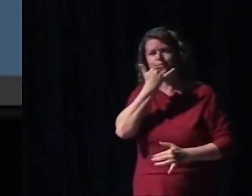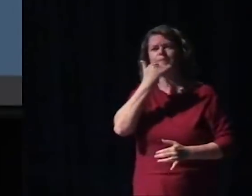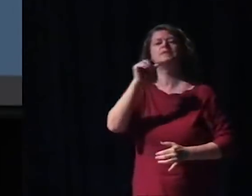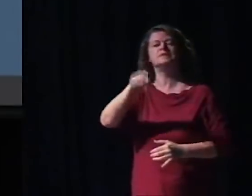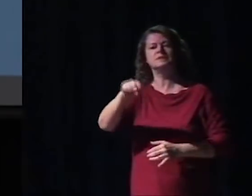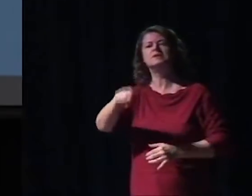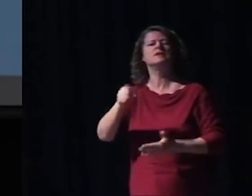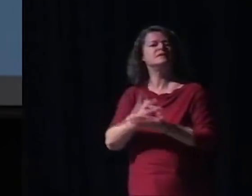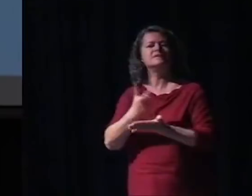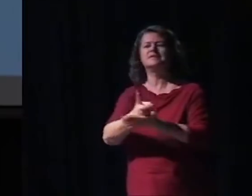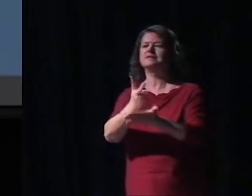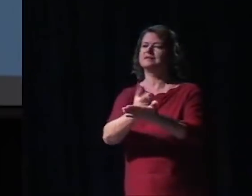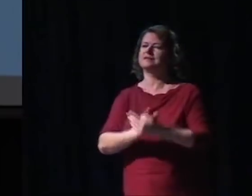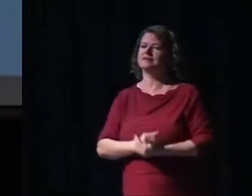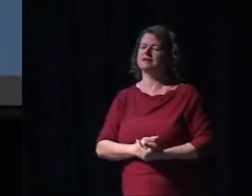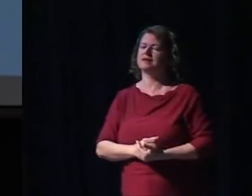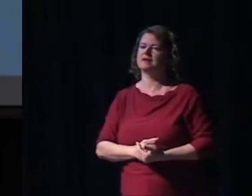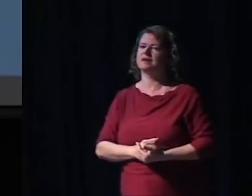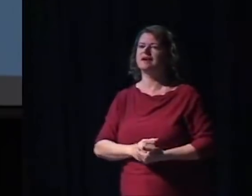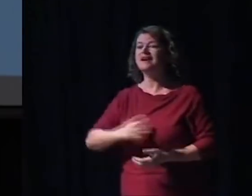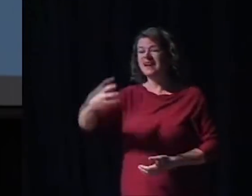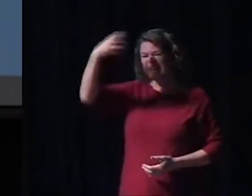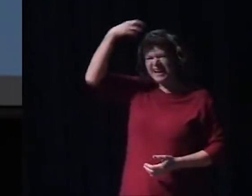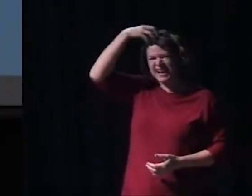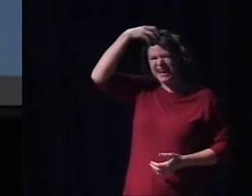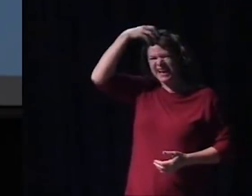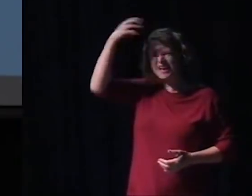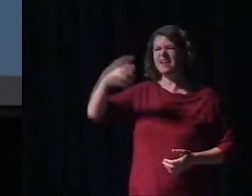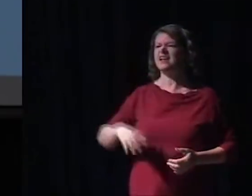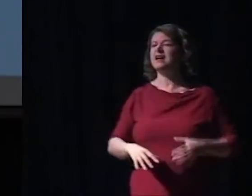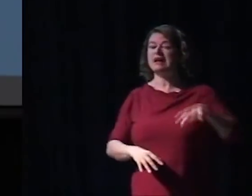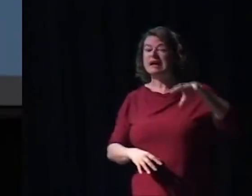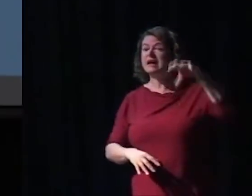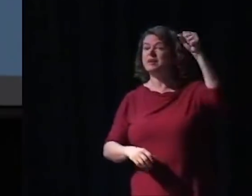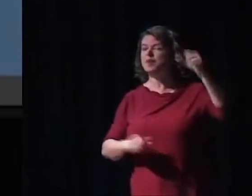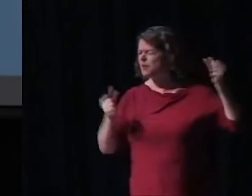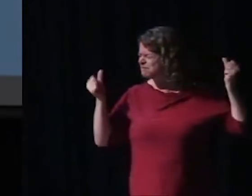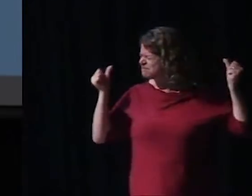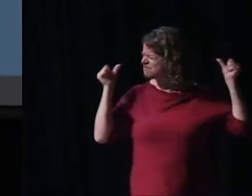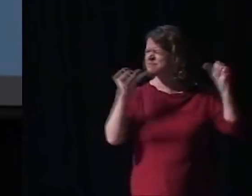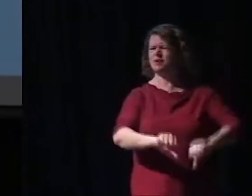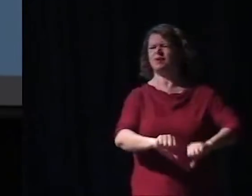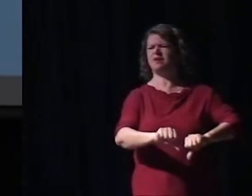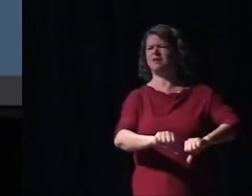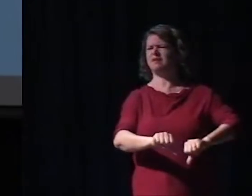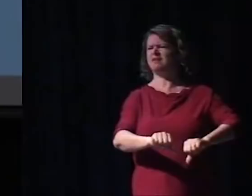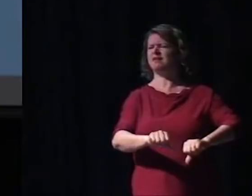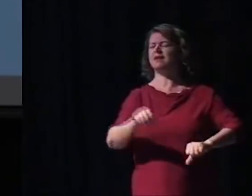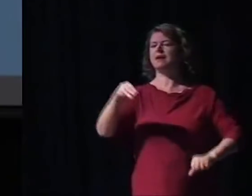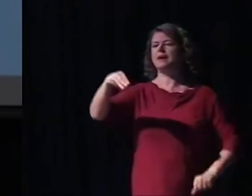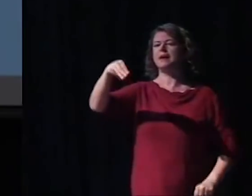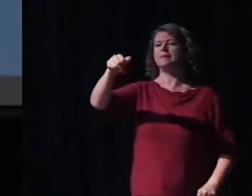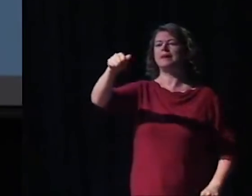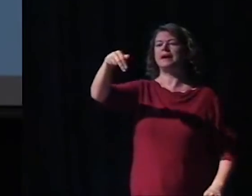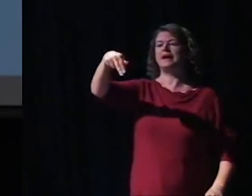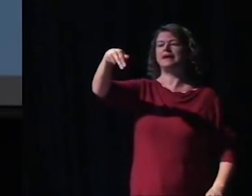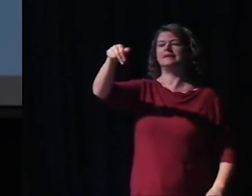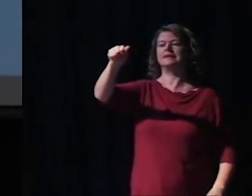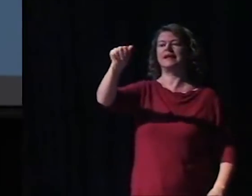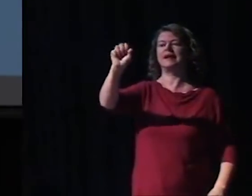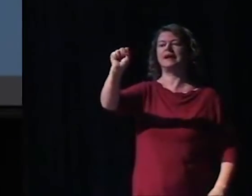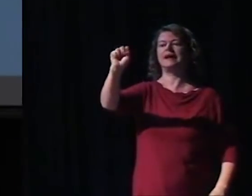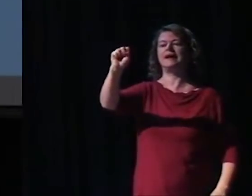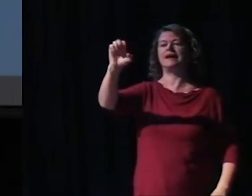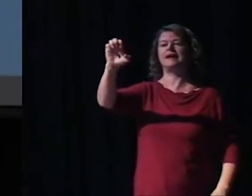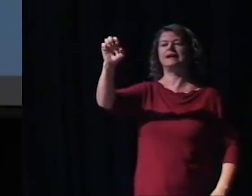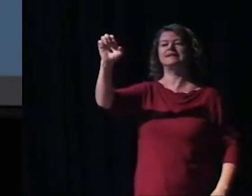Manassés foi o pior rei de Israel, pior rei. Pensa um sujeito, ele conseguiu ser o número um